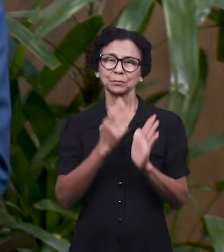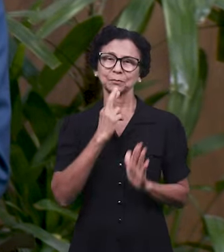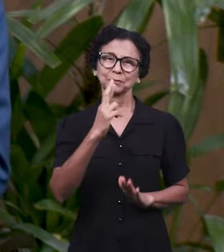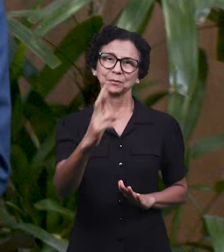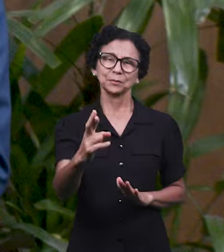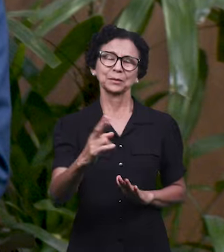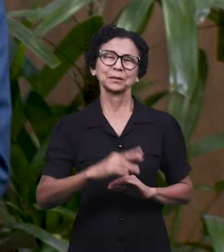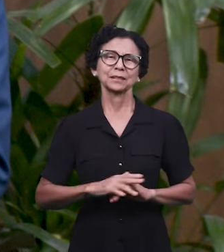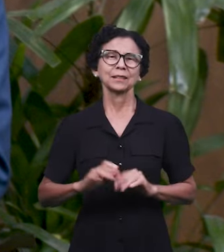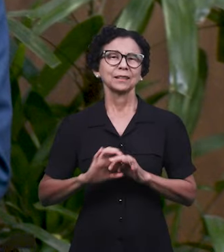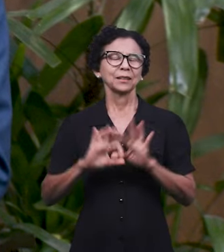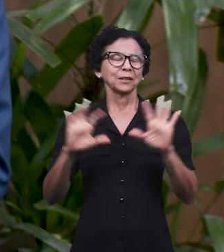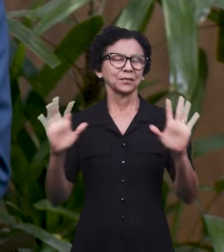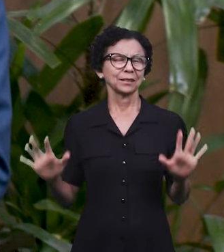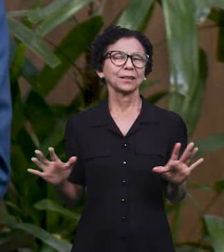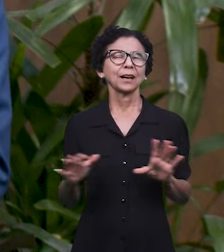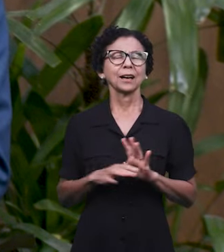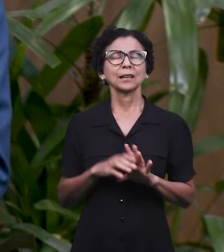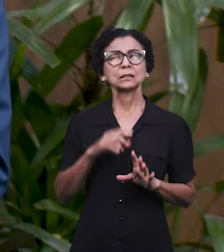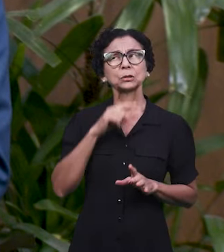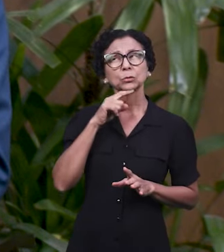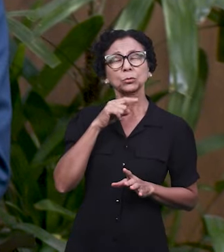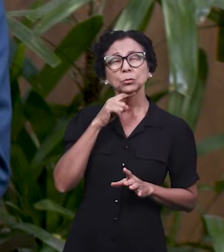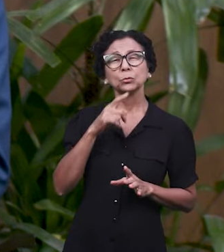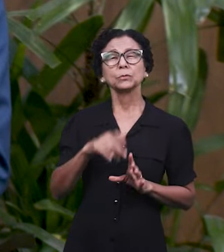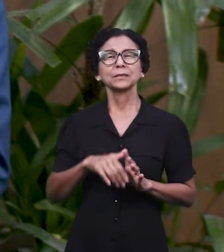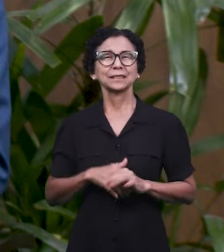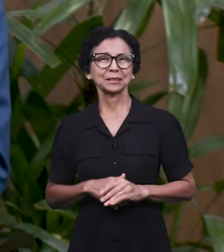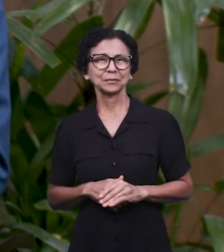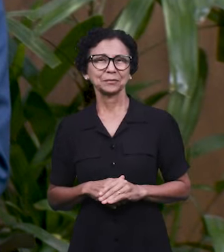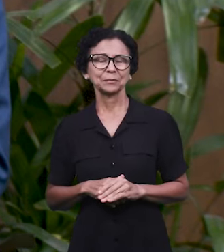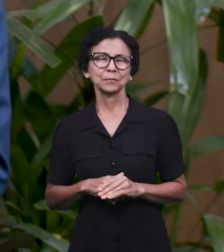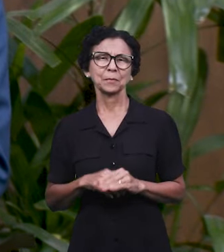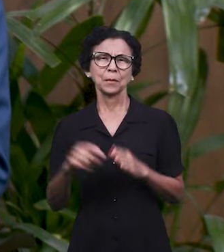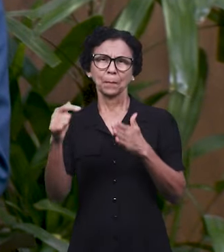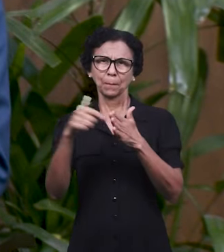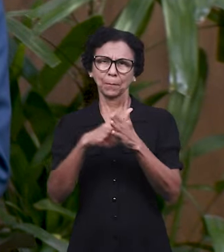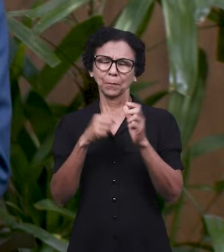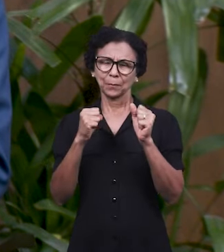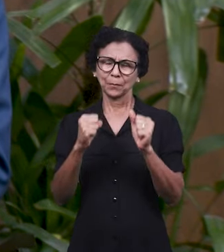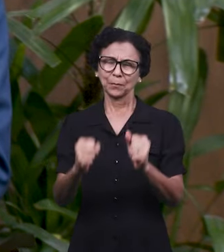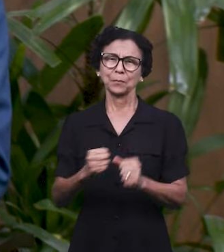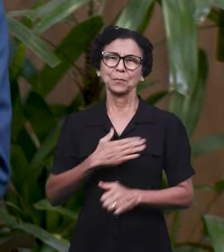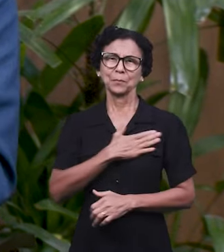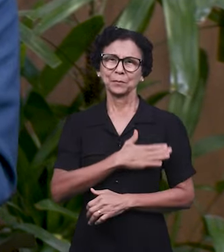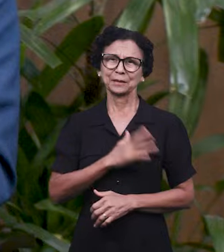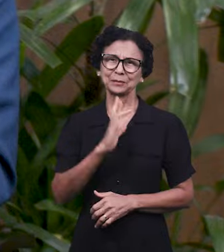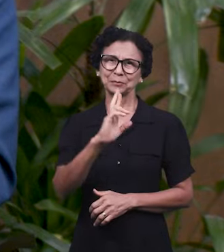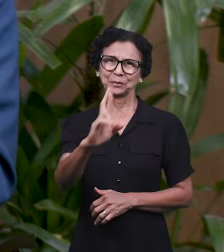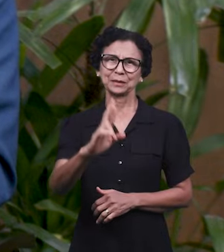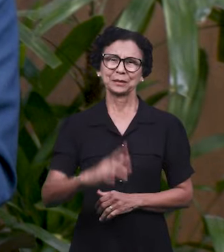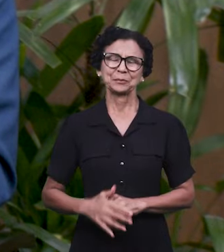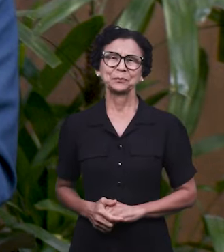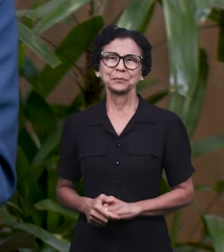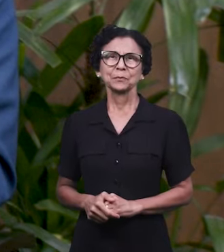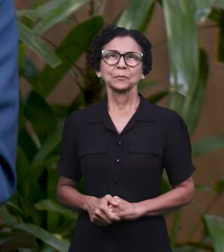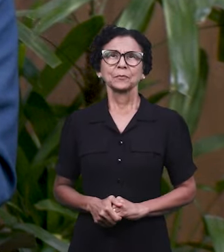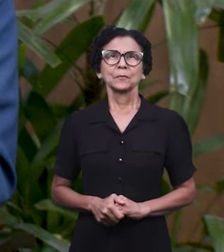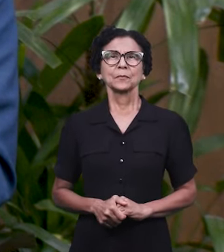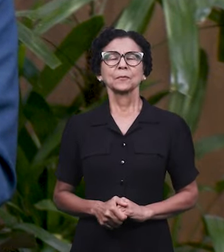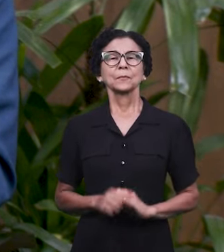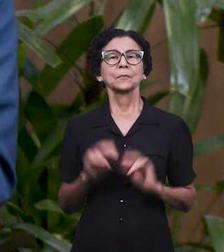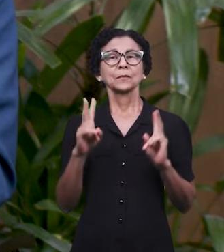enviar aquilo que é o seu questionamento aquilo que é a sua dúvida nós teremos o prazer de responder a você nós vamos falar hoje sobre o tema